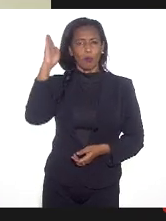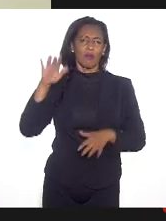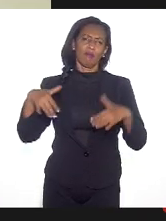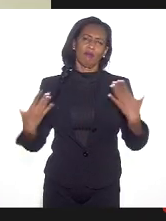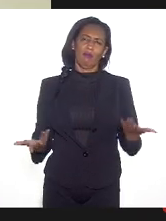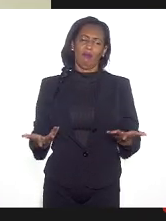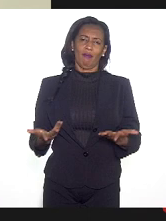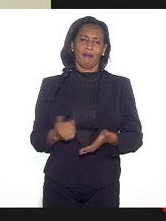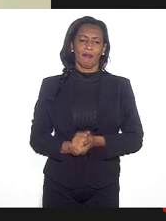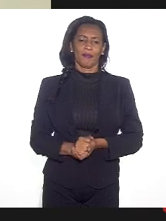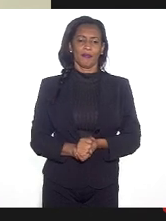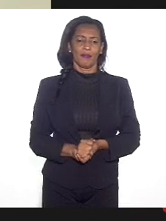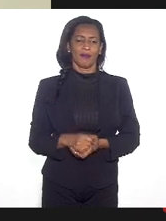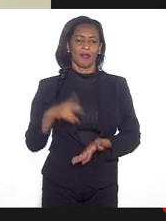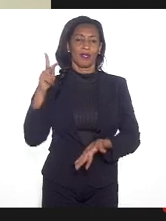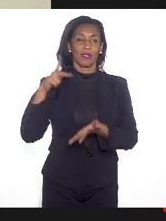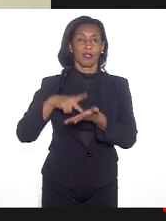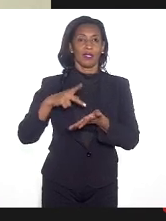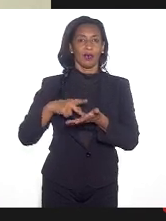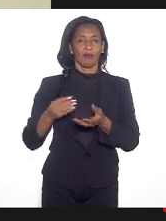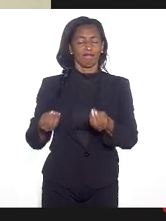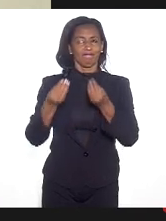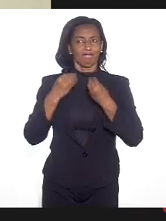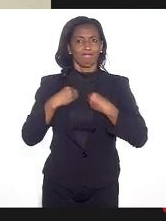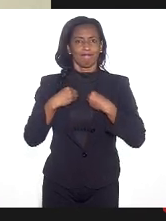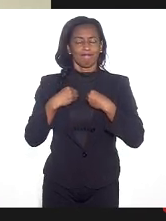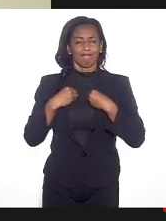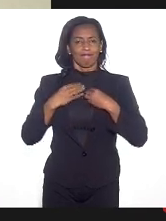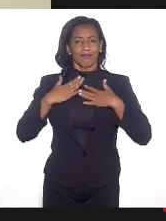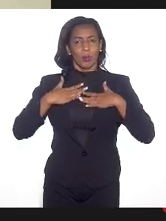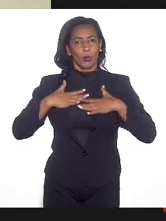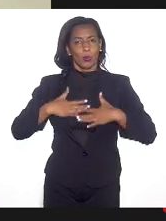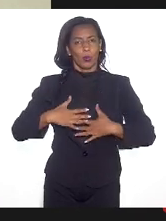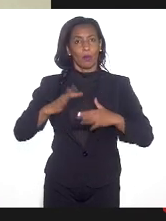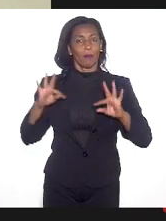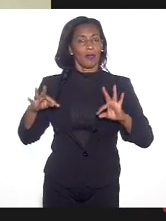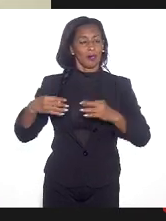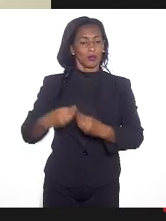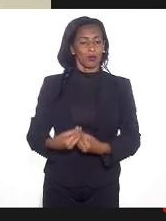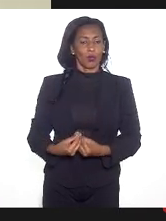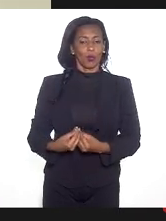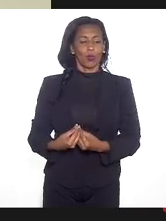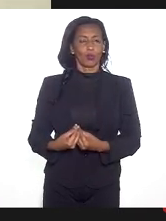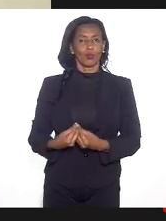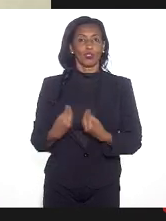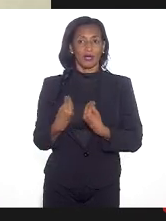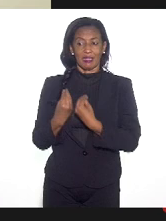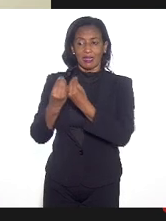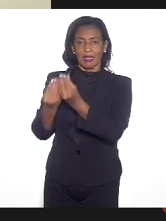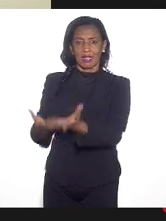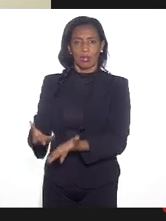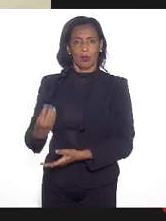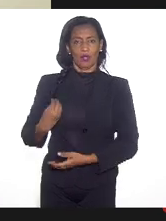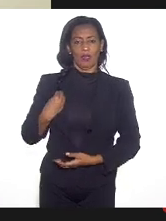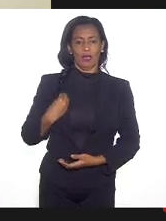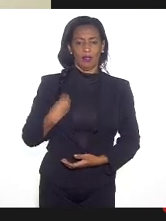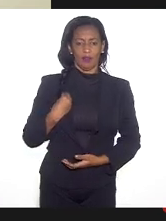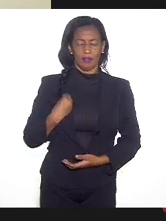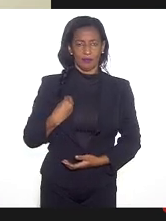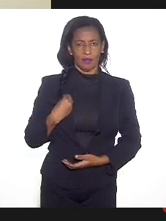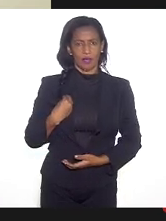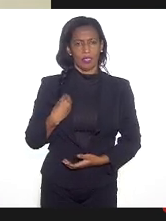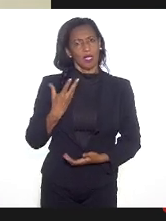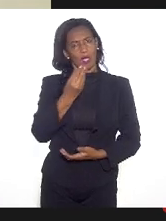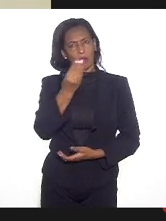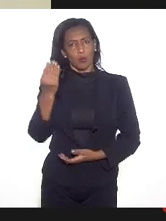justo do que realmente dar uma tranquilidade no final para todos esses que dão a vida, né? E perdemos muitos guerreiros